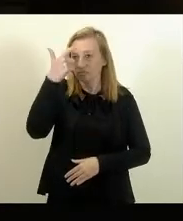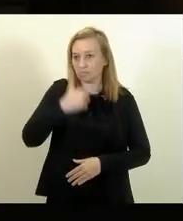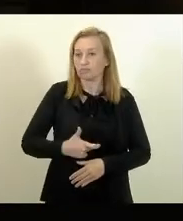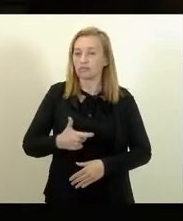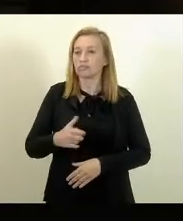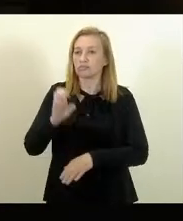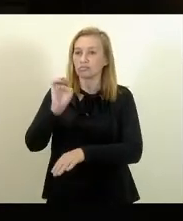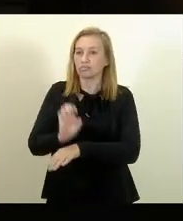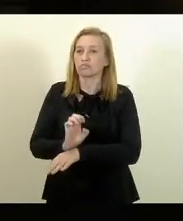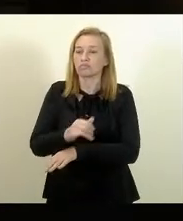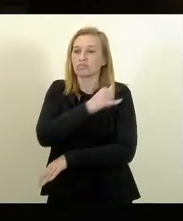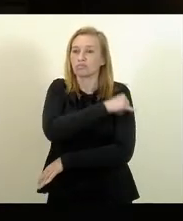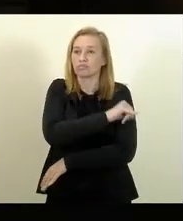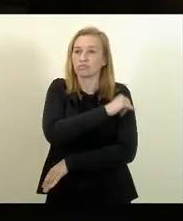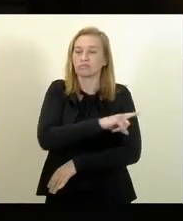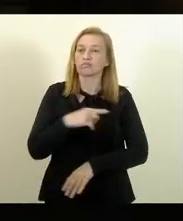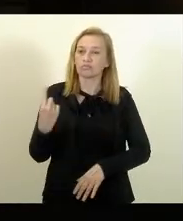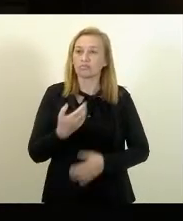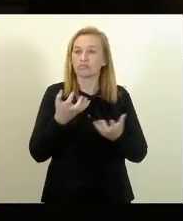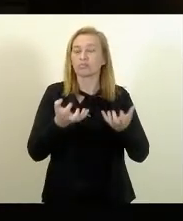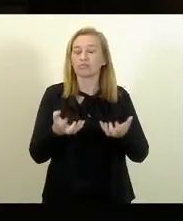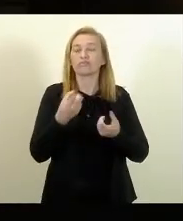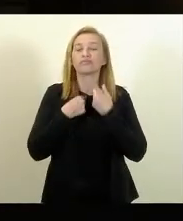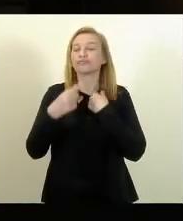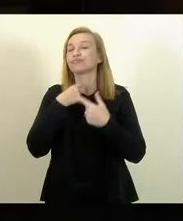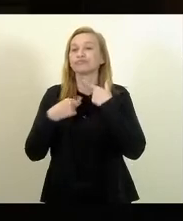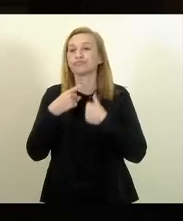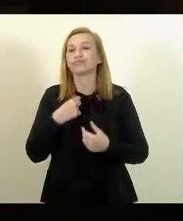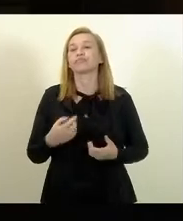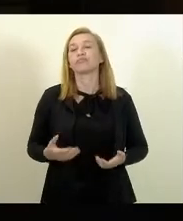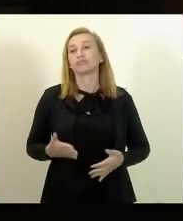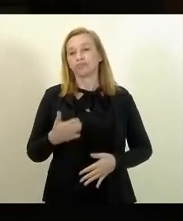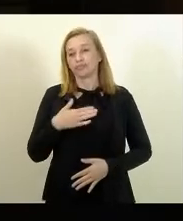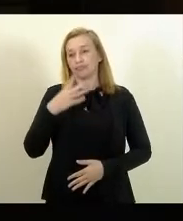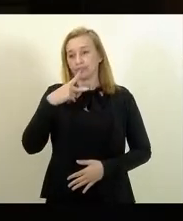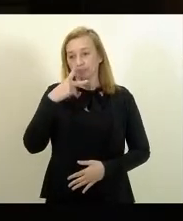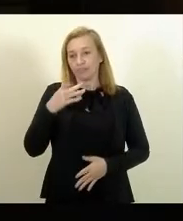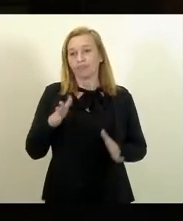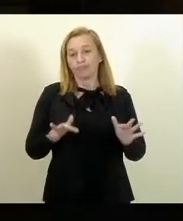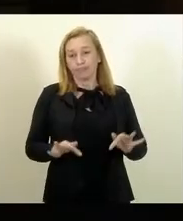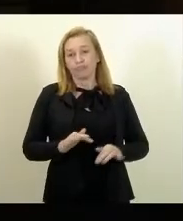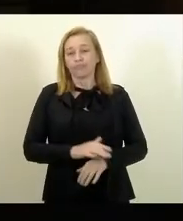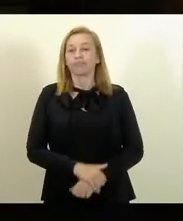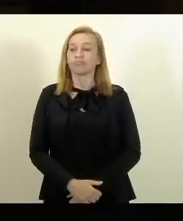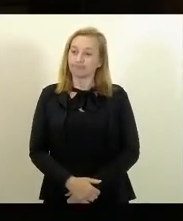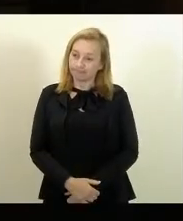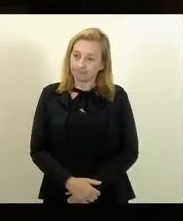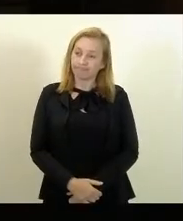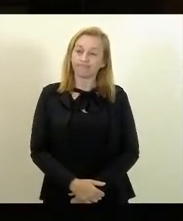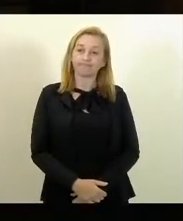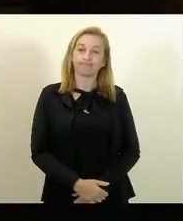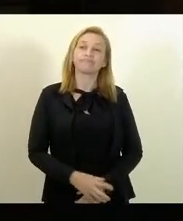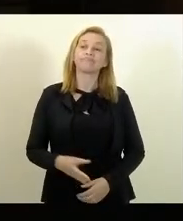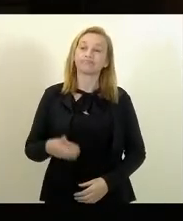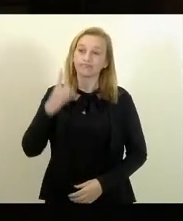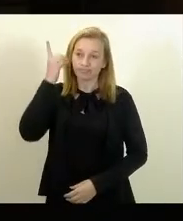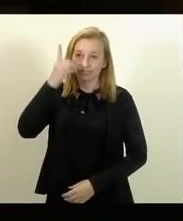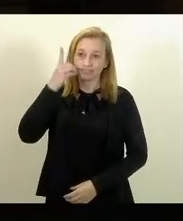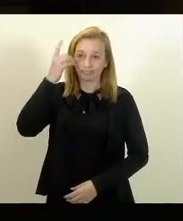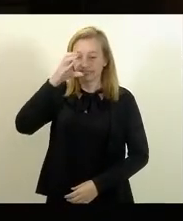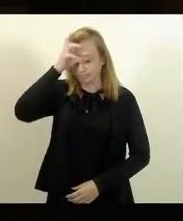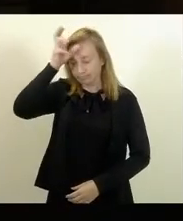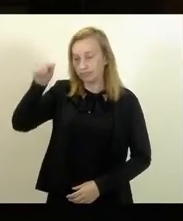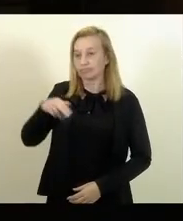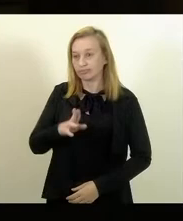Rio de Janeiro que todos nós queremos e desejamos. Eram essas considerações, nobre deputada Tia Ju, que eu gostaria